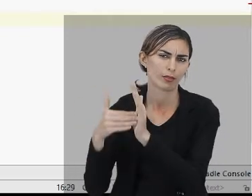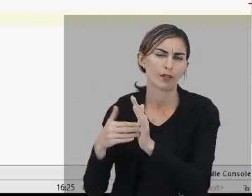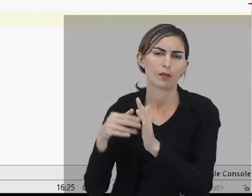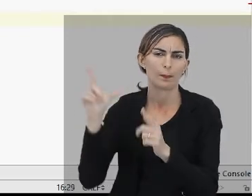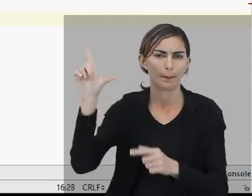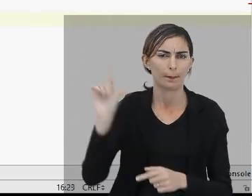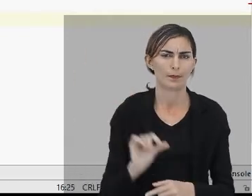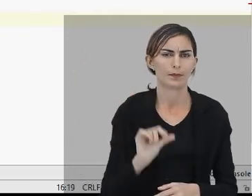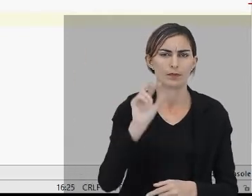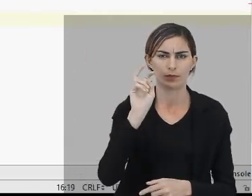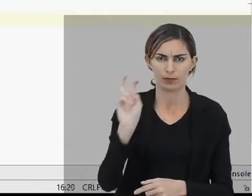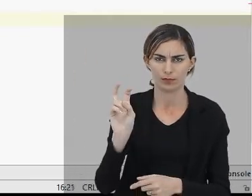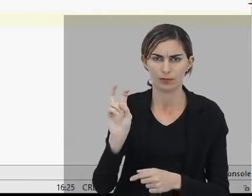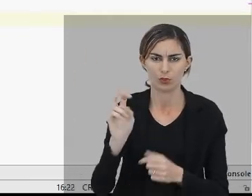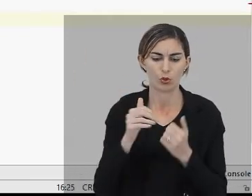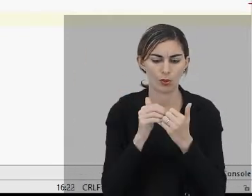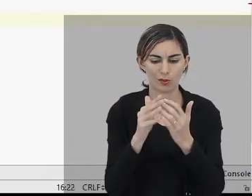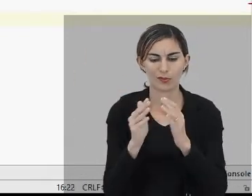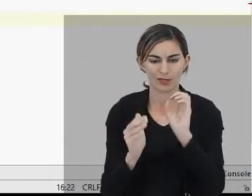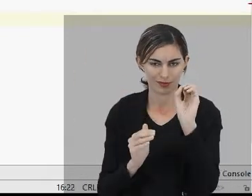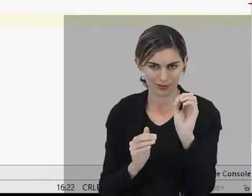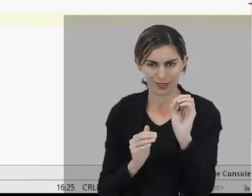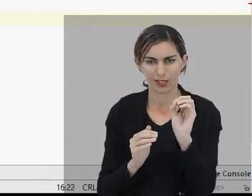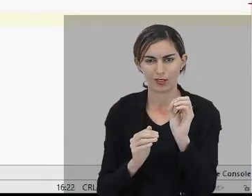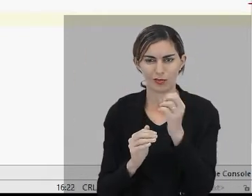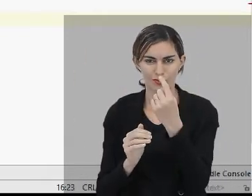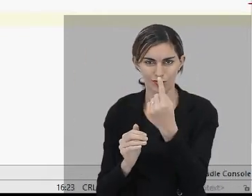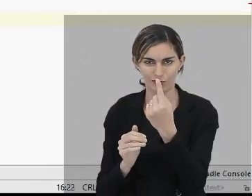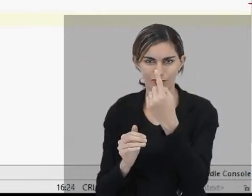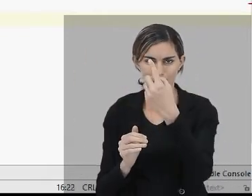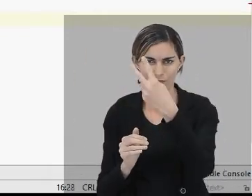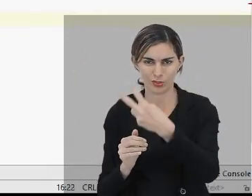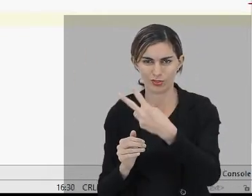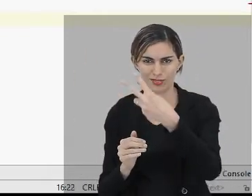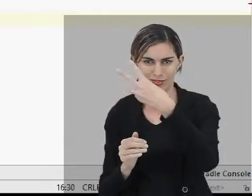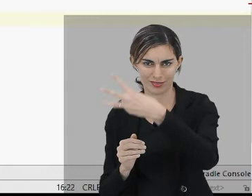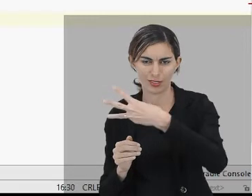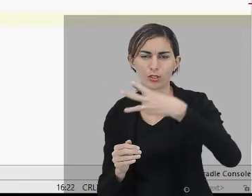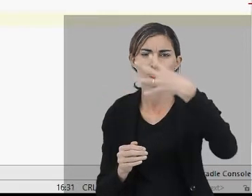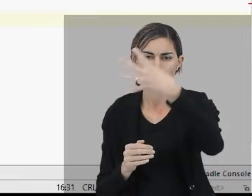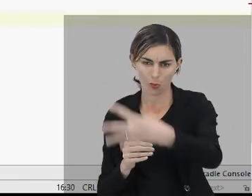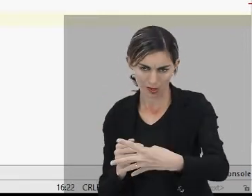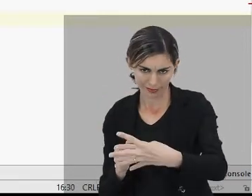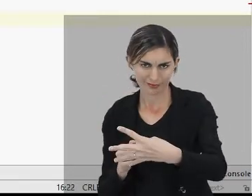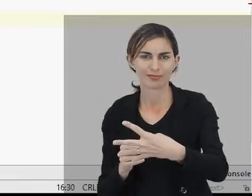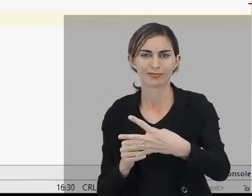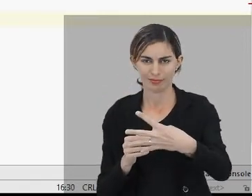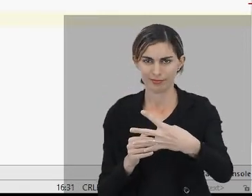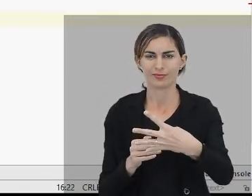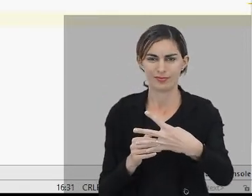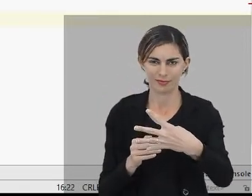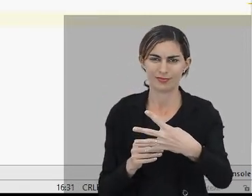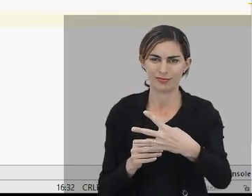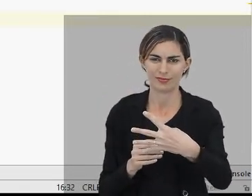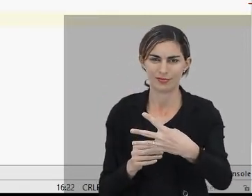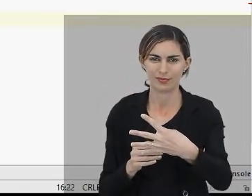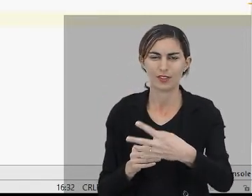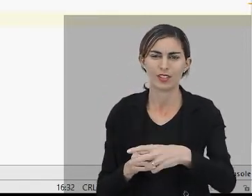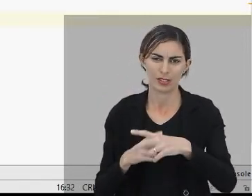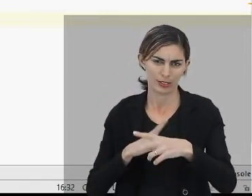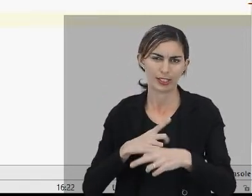que ele vai começar do 0. Então, vai ser 0, 1, 2, 3, 4. Vamos ter